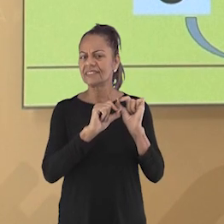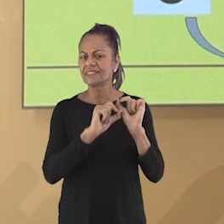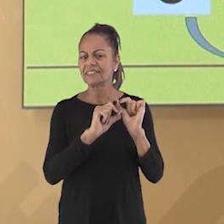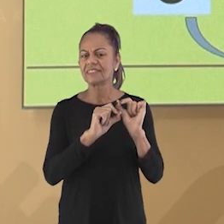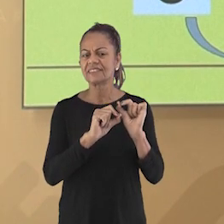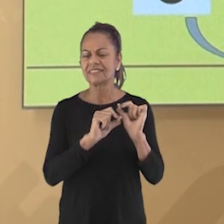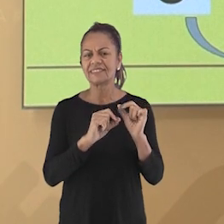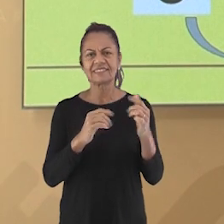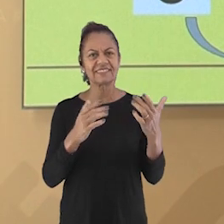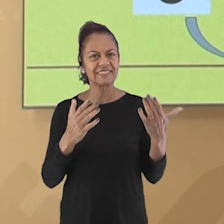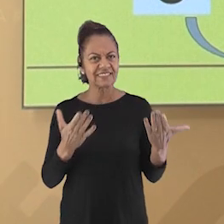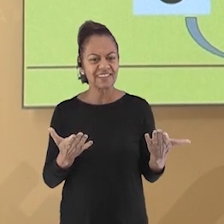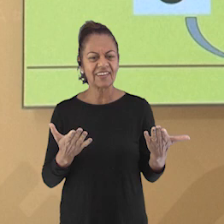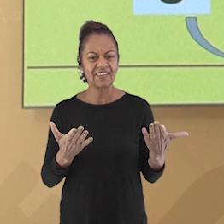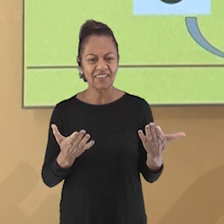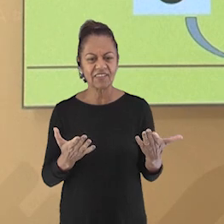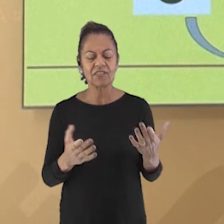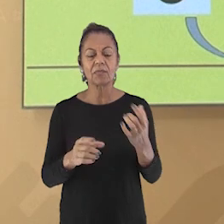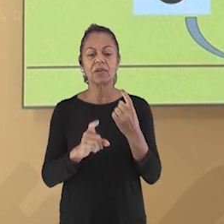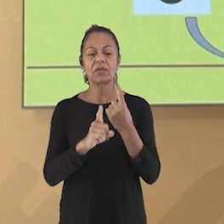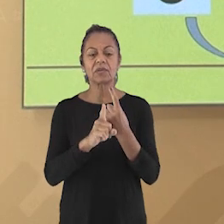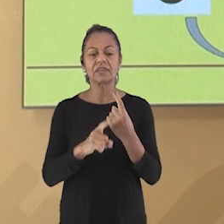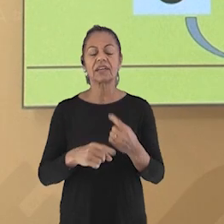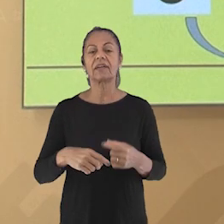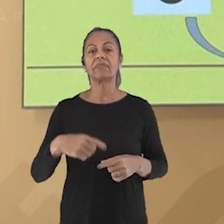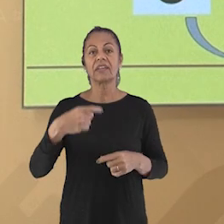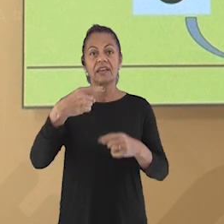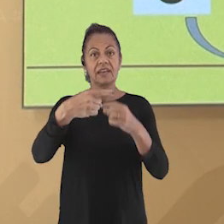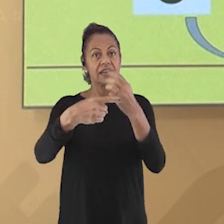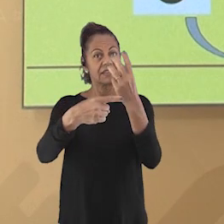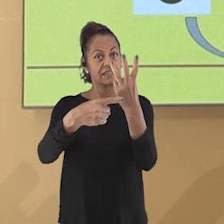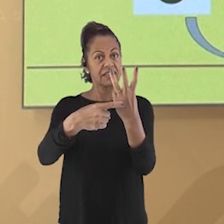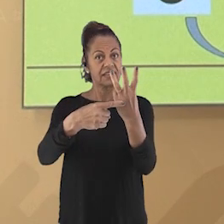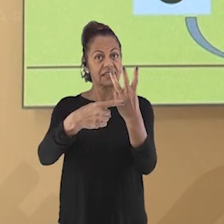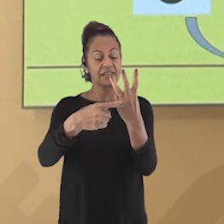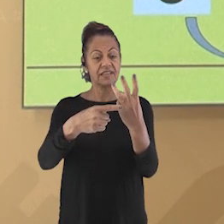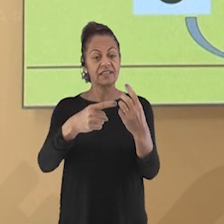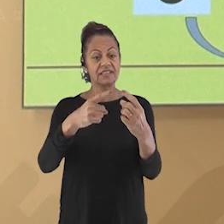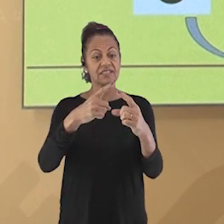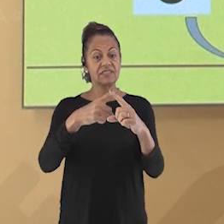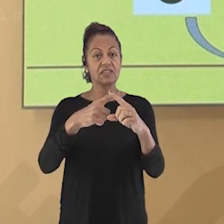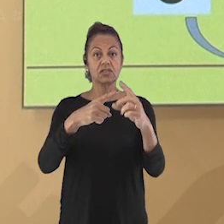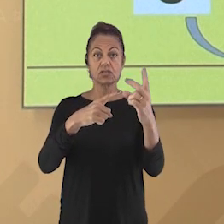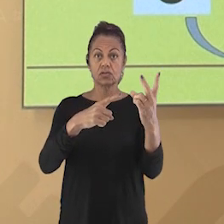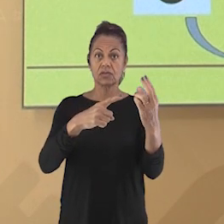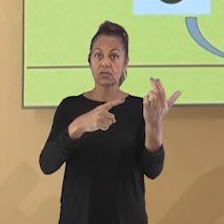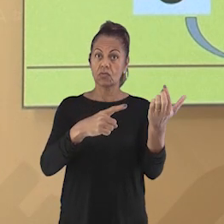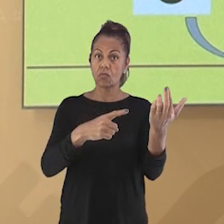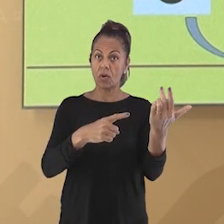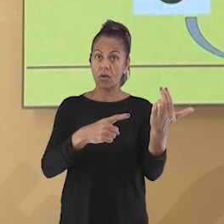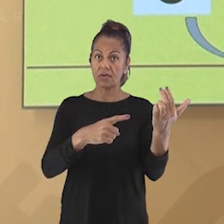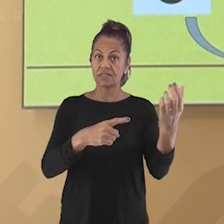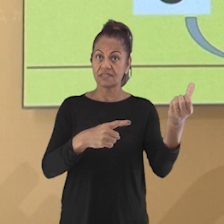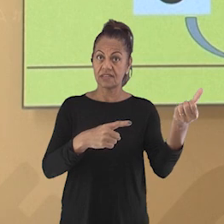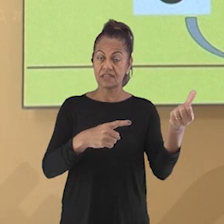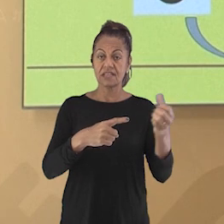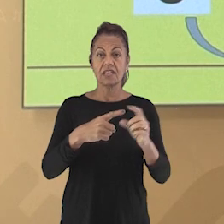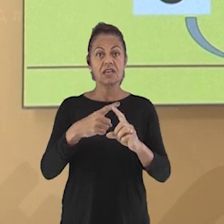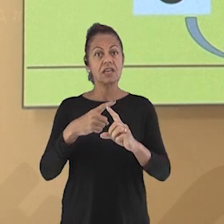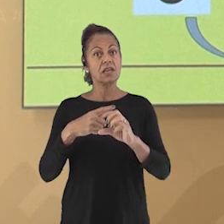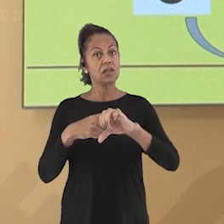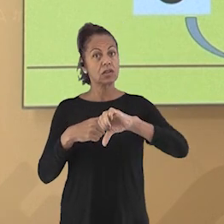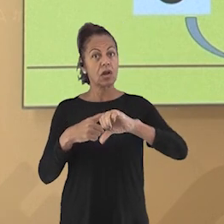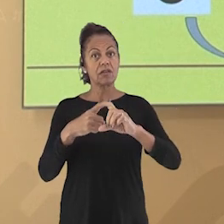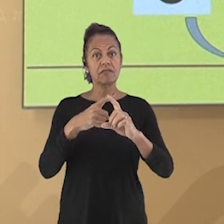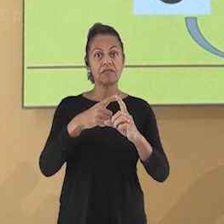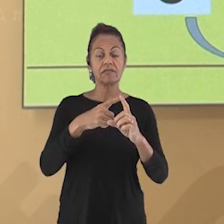Muito bem, encontraremos 3 vezes 2 igual a 6, 9 vezes 2 igual a